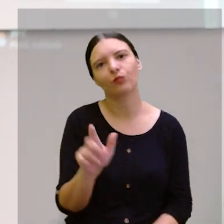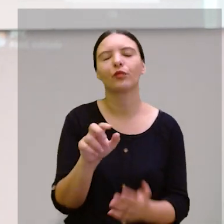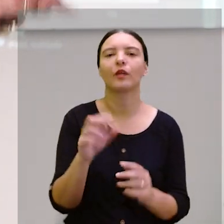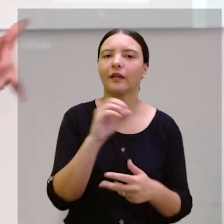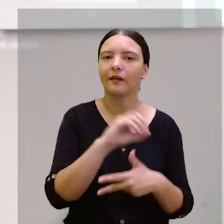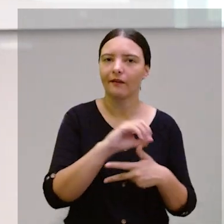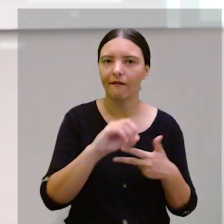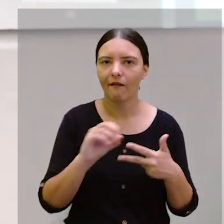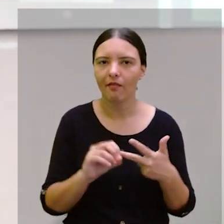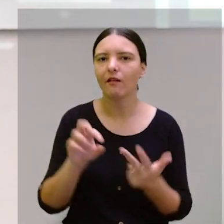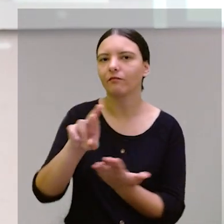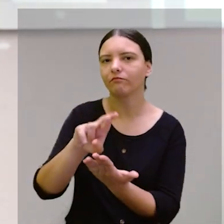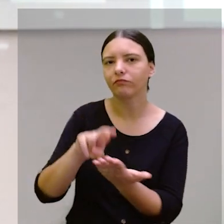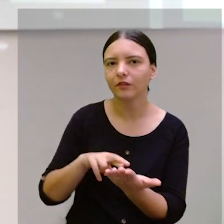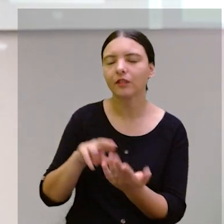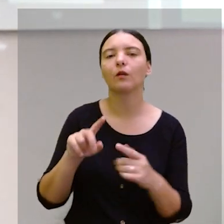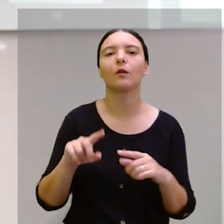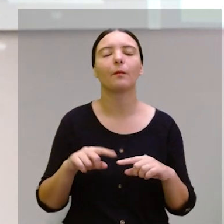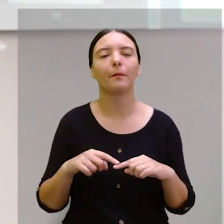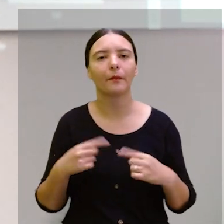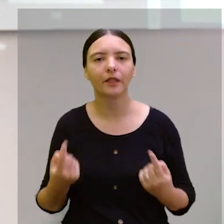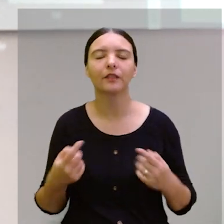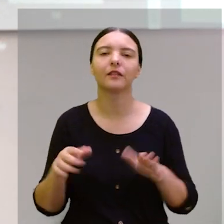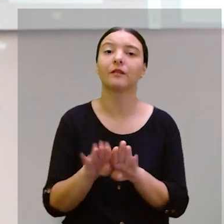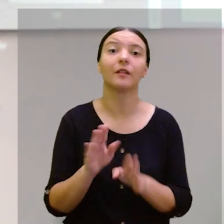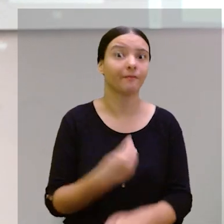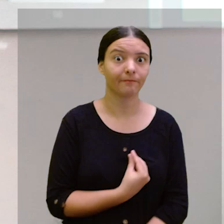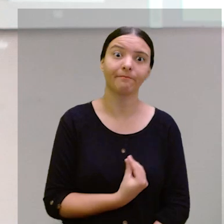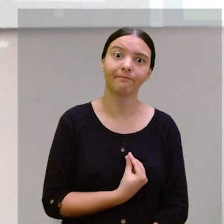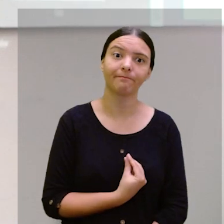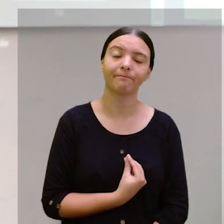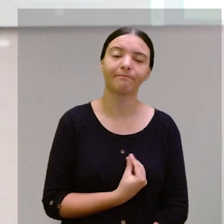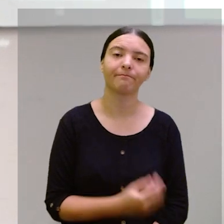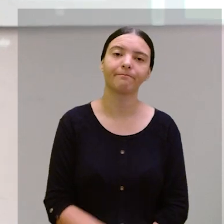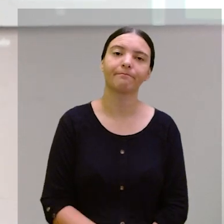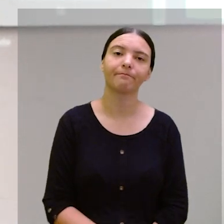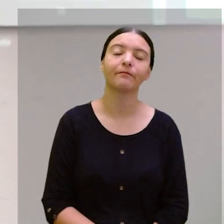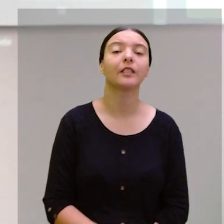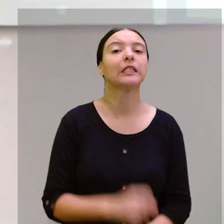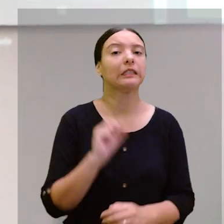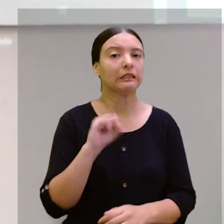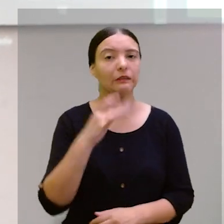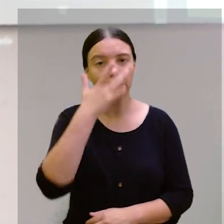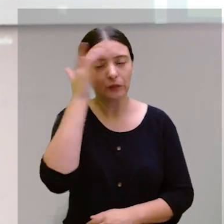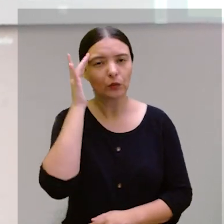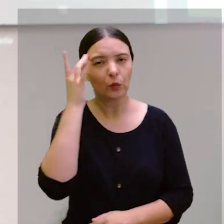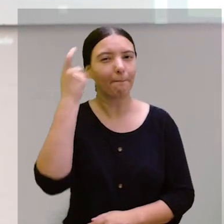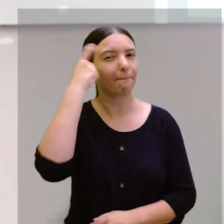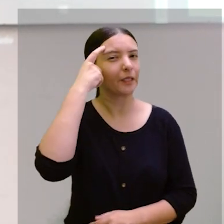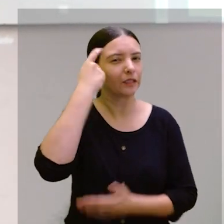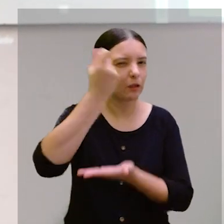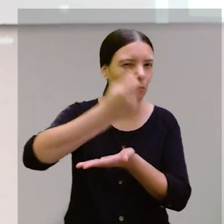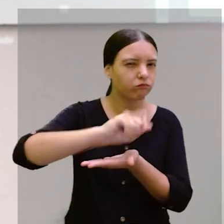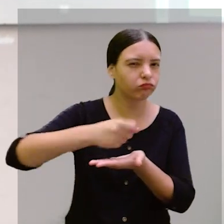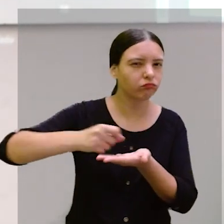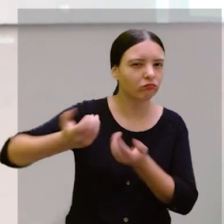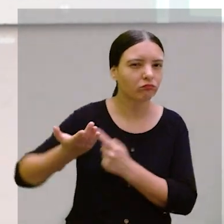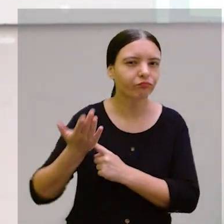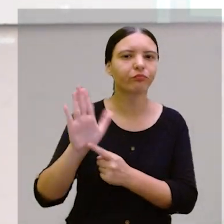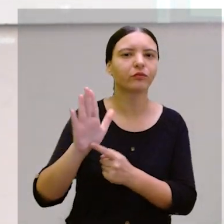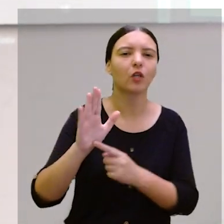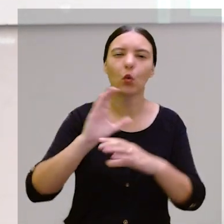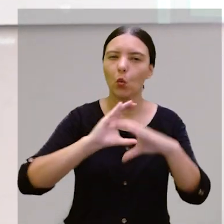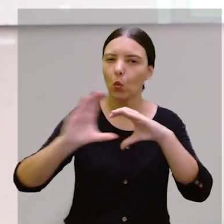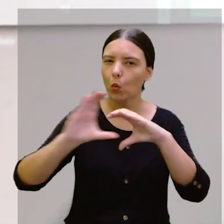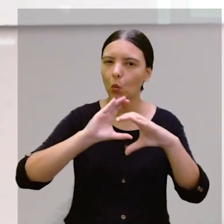do Enem, claro, mas eu estou falando da vida. Saber expressar o que você pensa, saber dizer